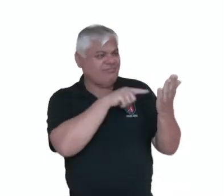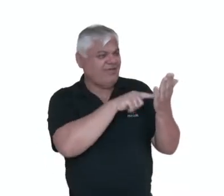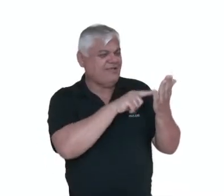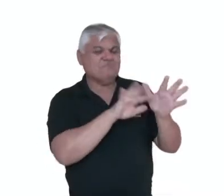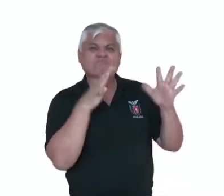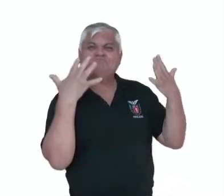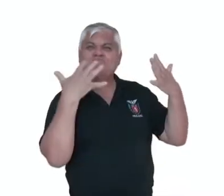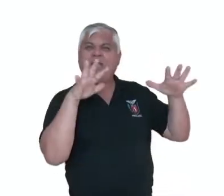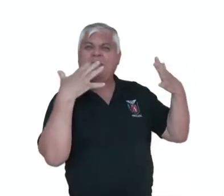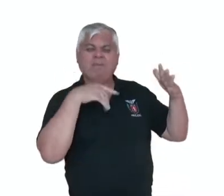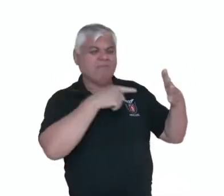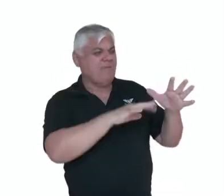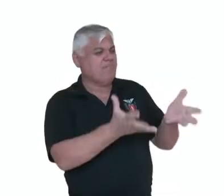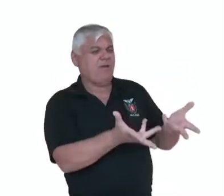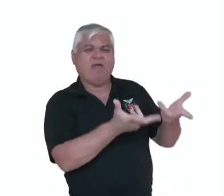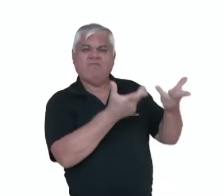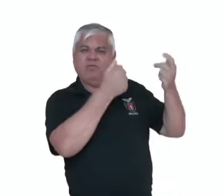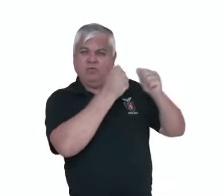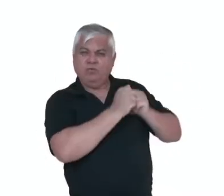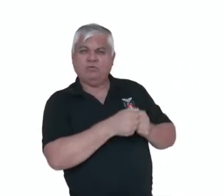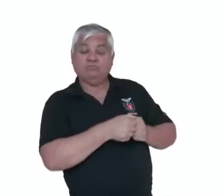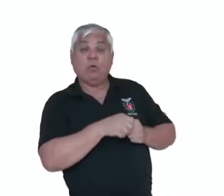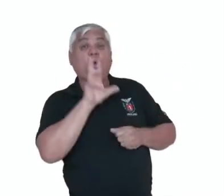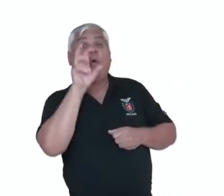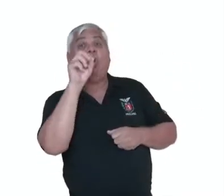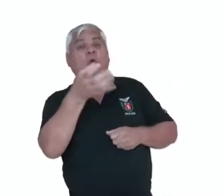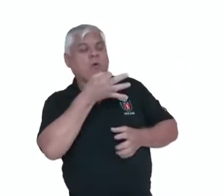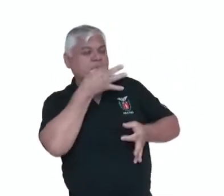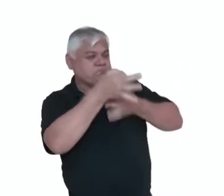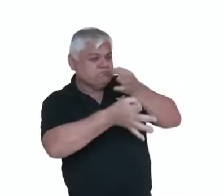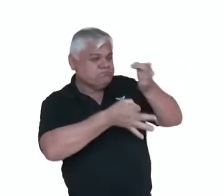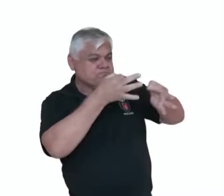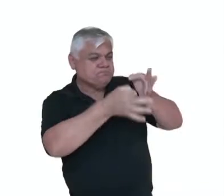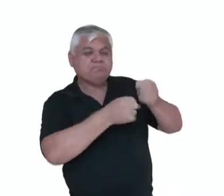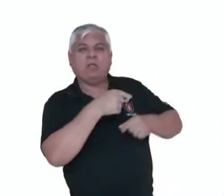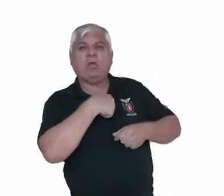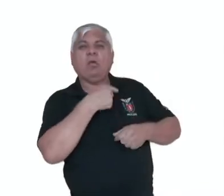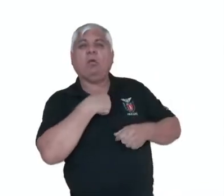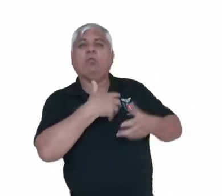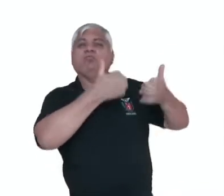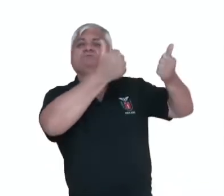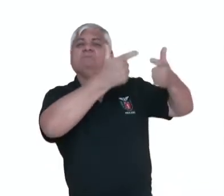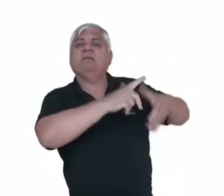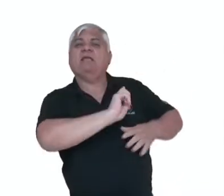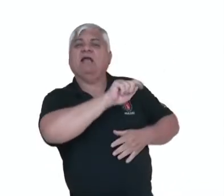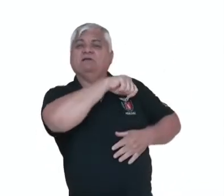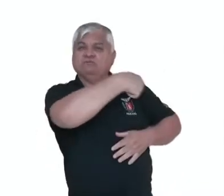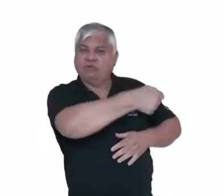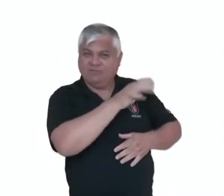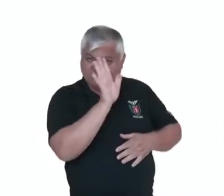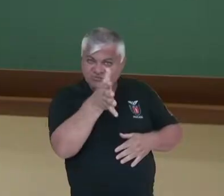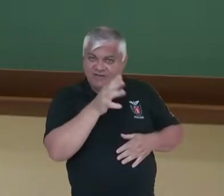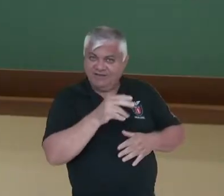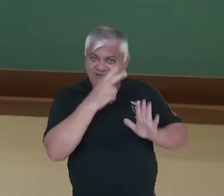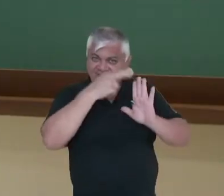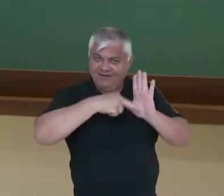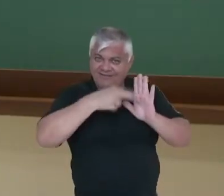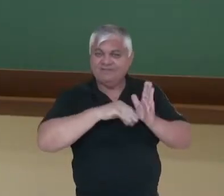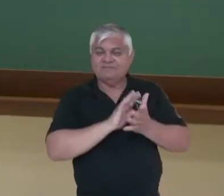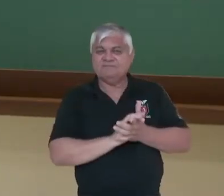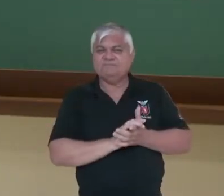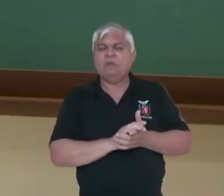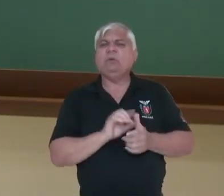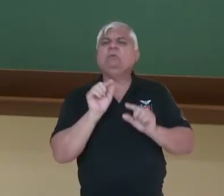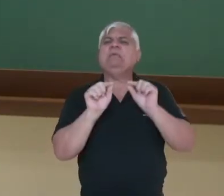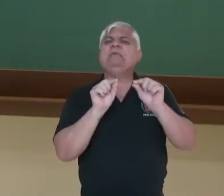elogiar, criticar, comentar ou esclarecer um assunto em relação a ela? Então, a gente vai trabalhar um pouquinho, né? O que é